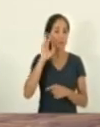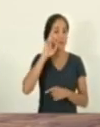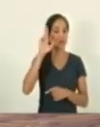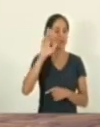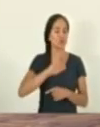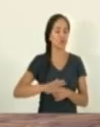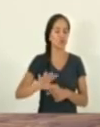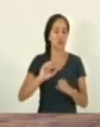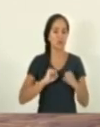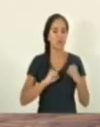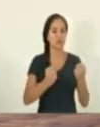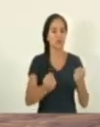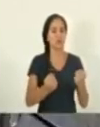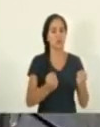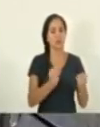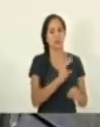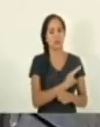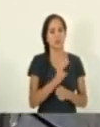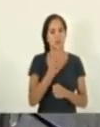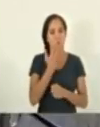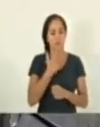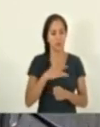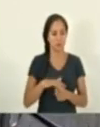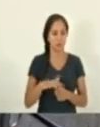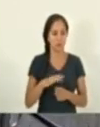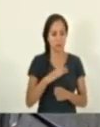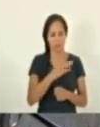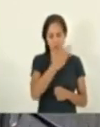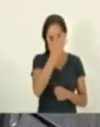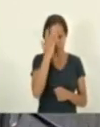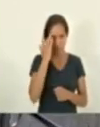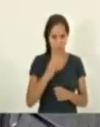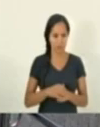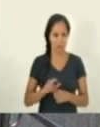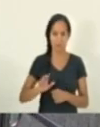Muito obrigado, presidente. Pela ordem, senhor presidente.